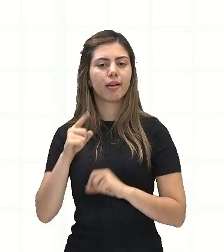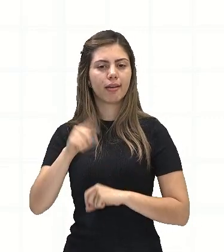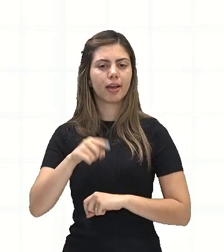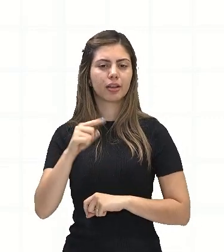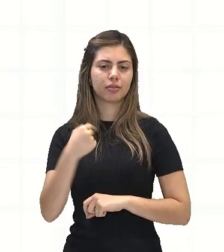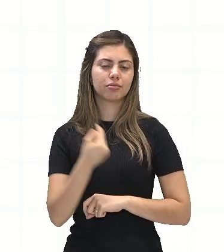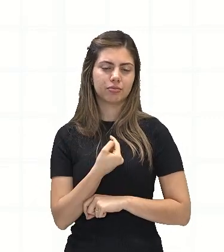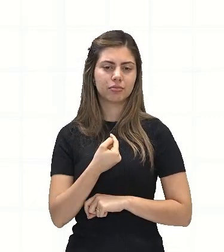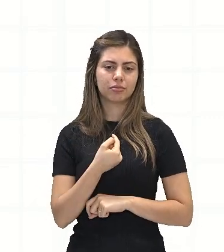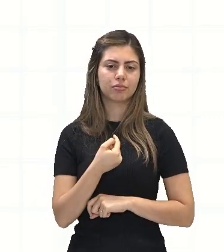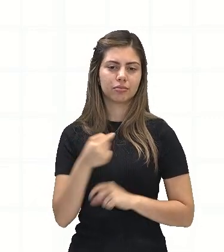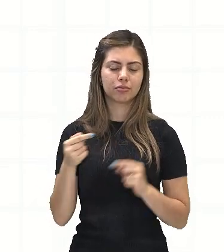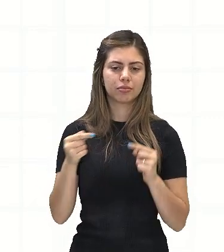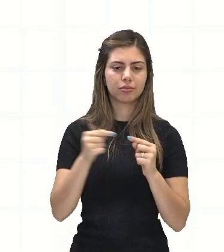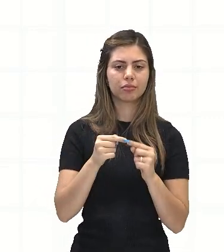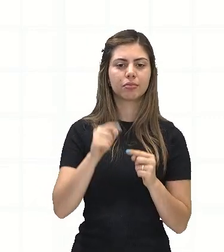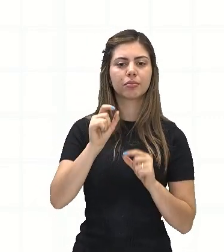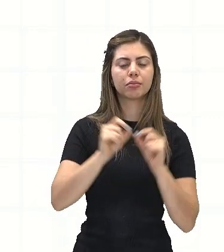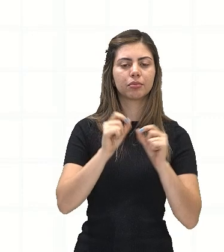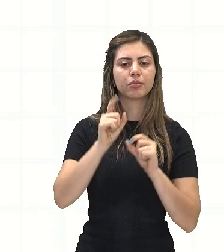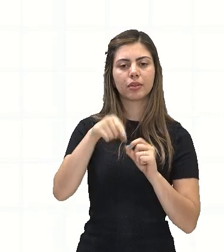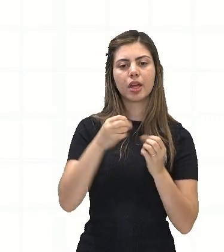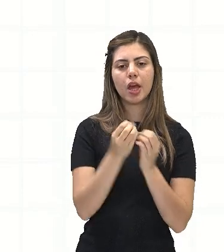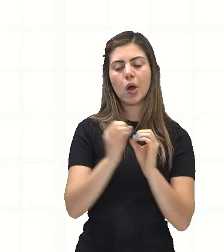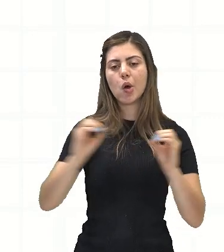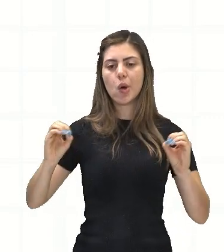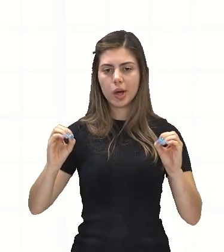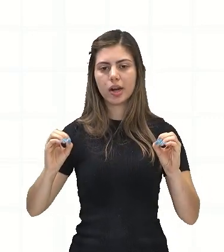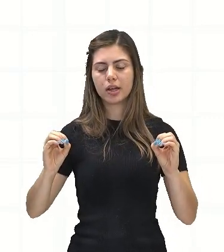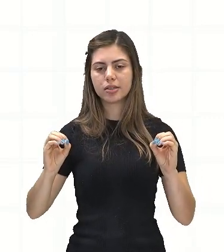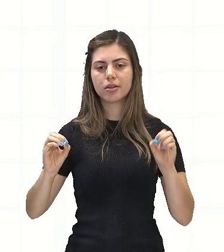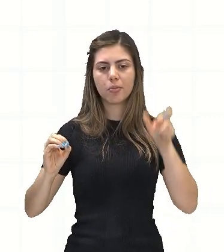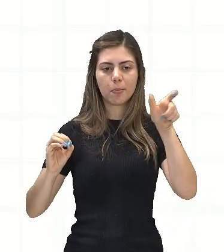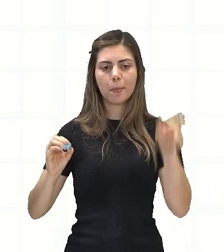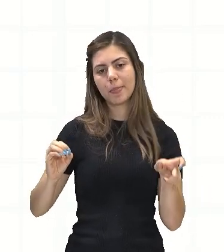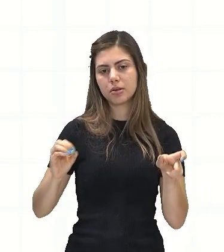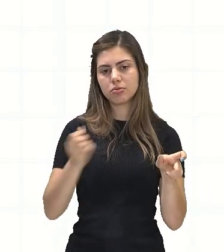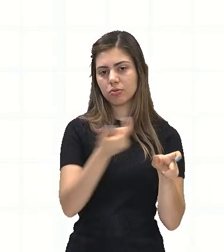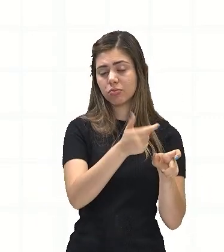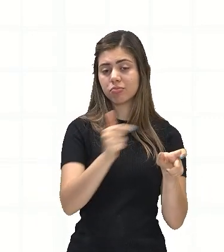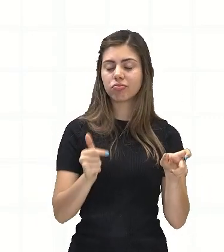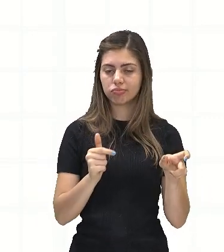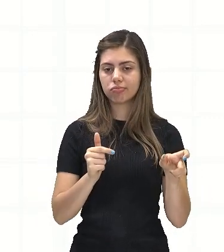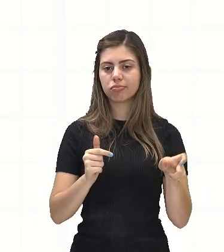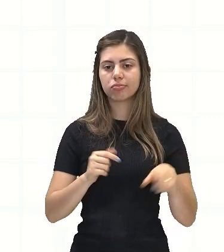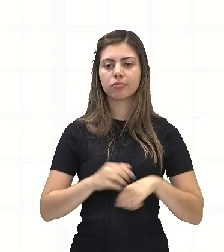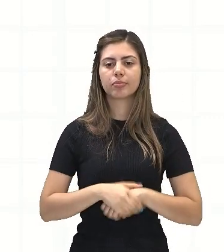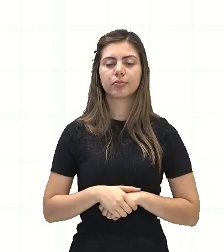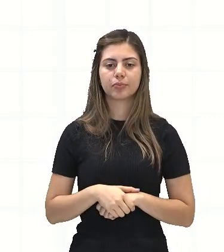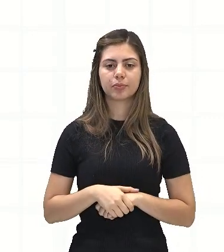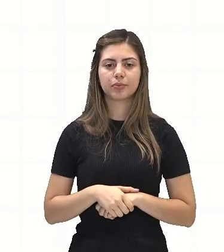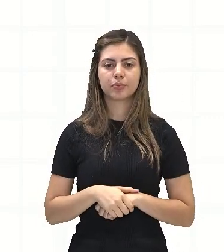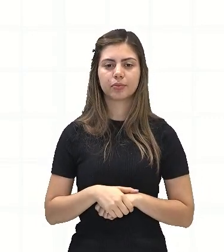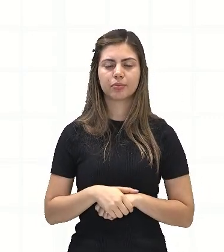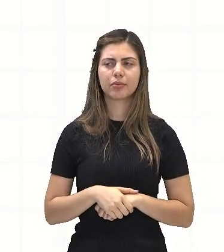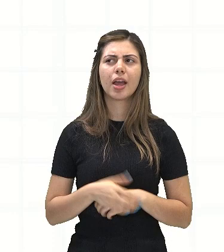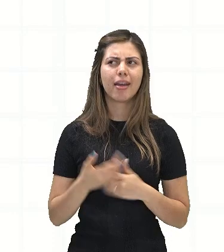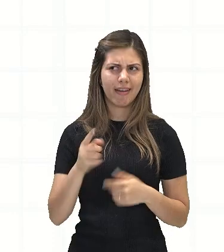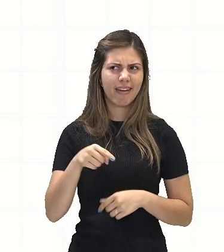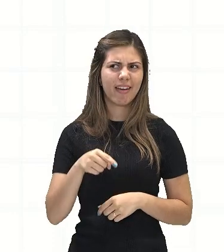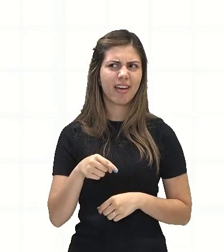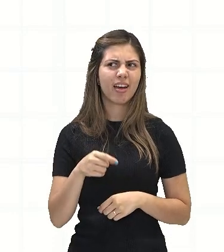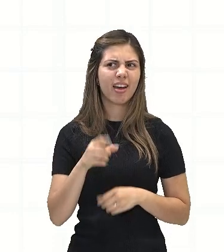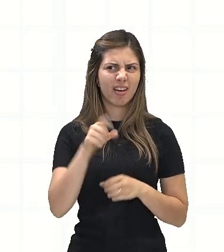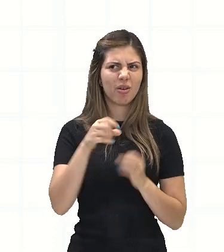de oração sem sujeito. Oração sem sujeito, professora? Isso mesmo, oração